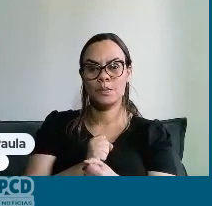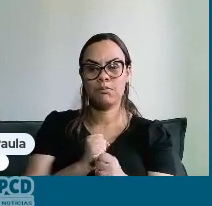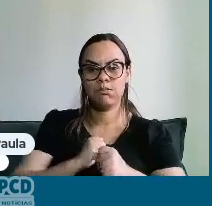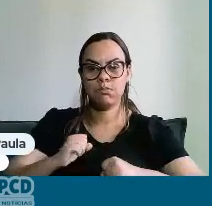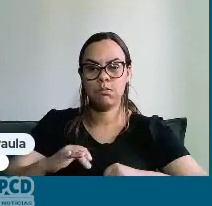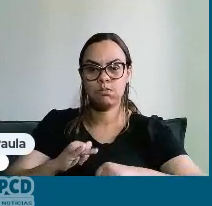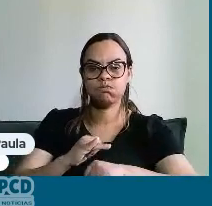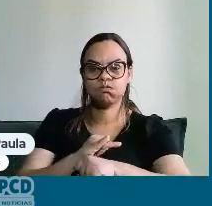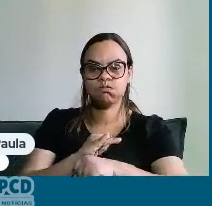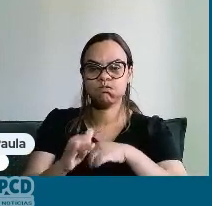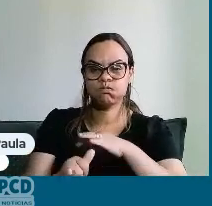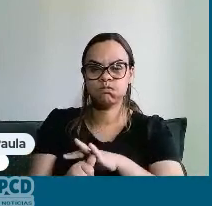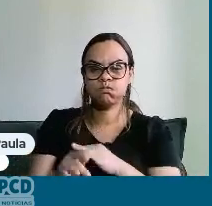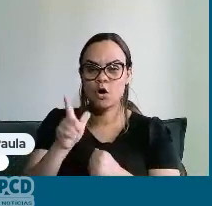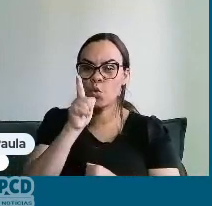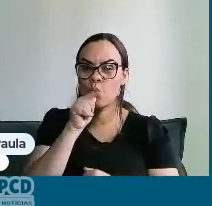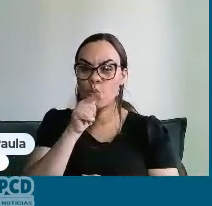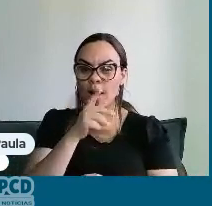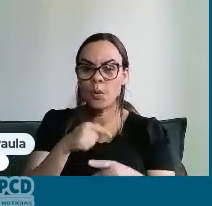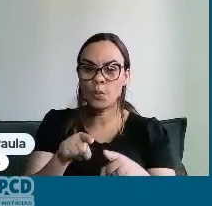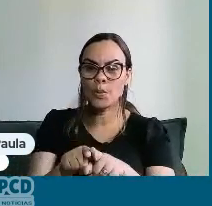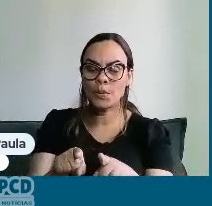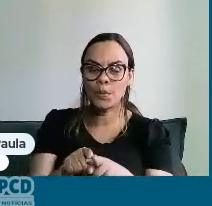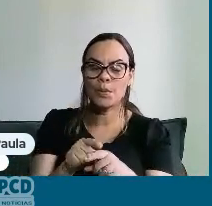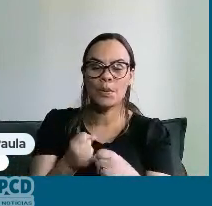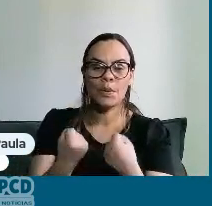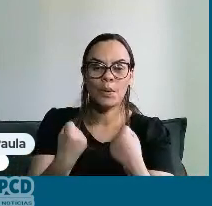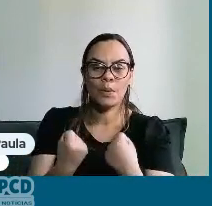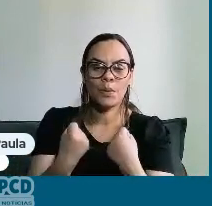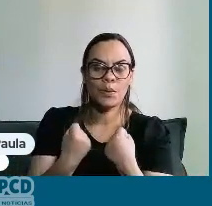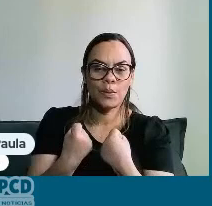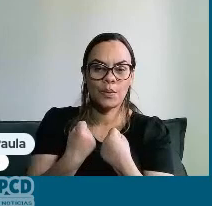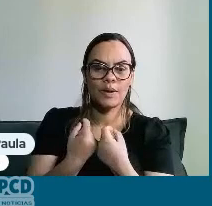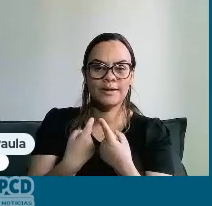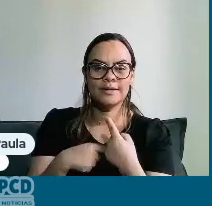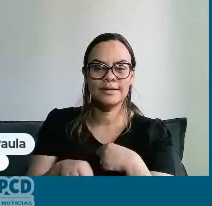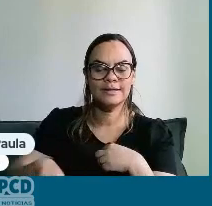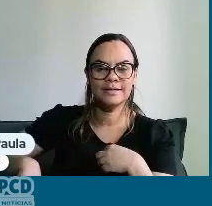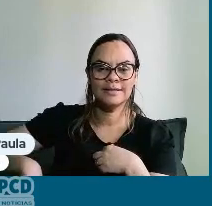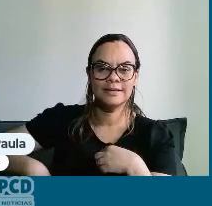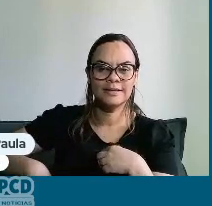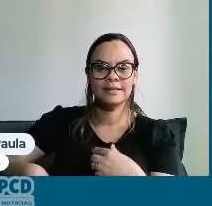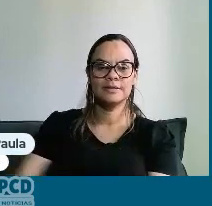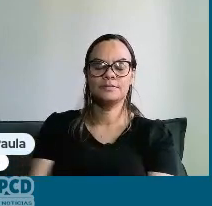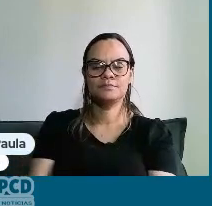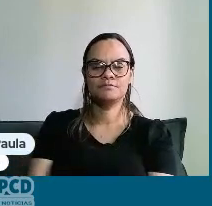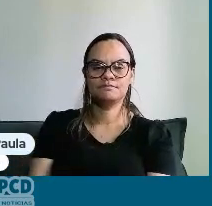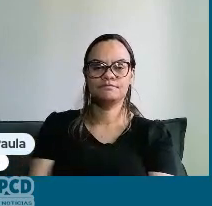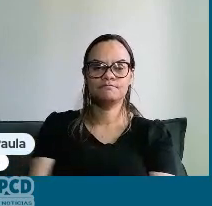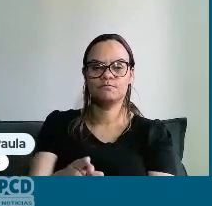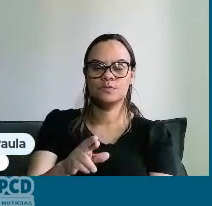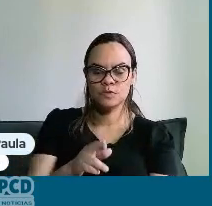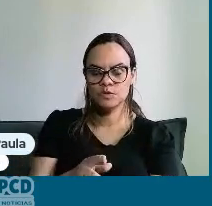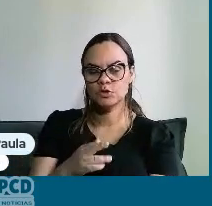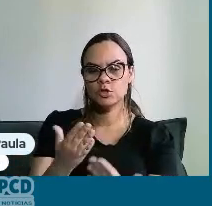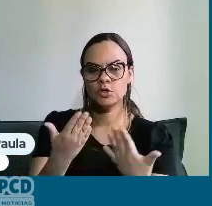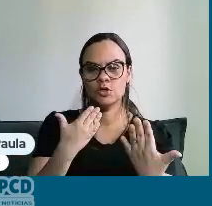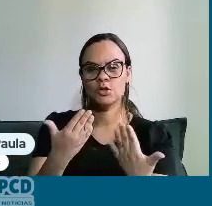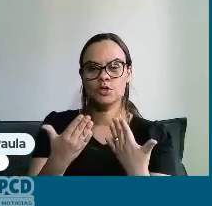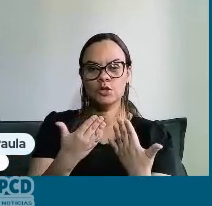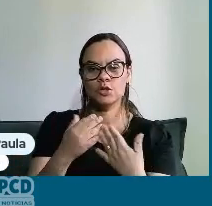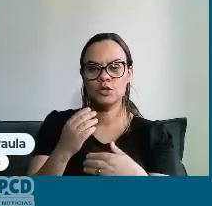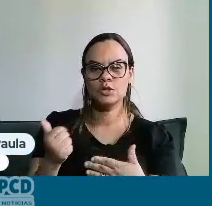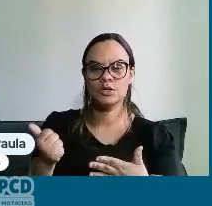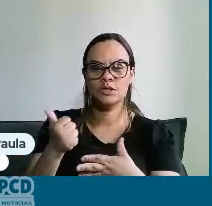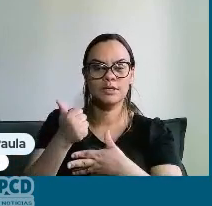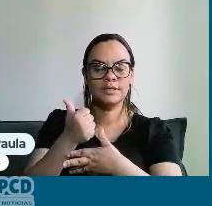o acúmulo de líquidos. E essa hipervolemia, quando ela passa a ser refratária, ou seja, que ela passa a não responder aos tratamentos, e principalmente quando o